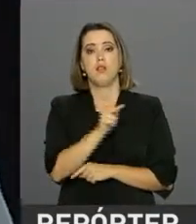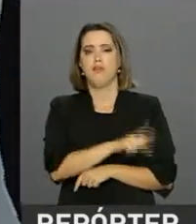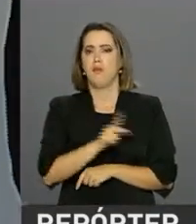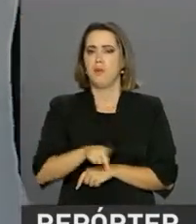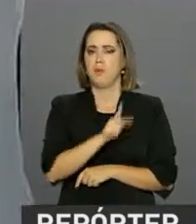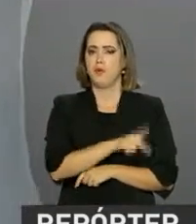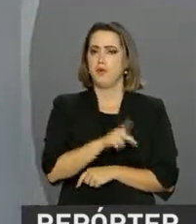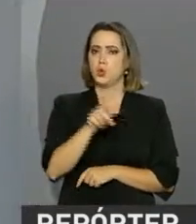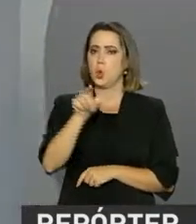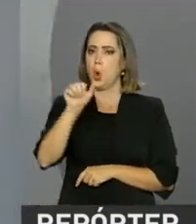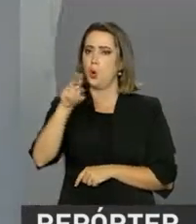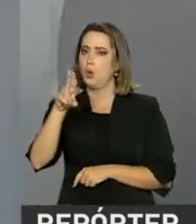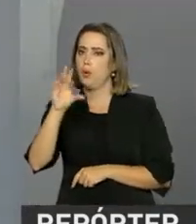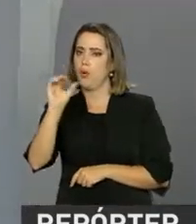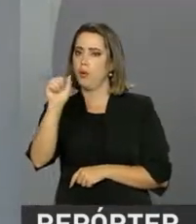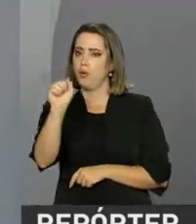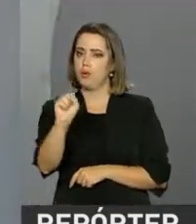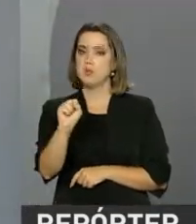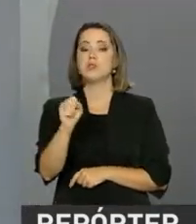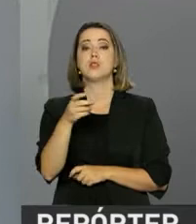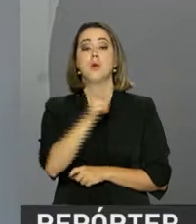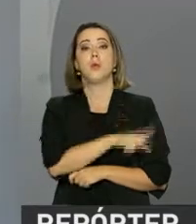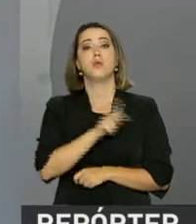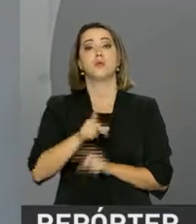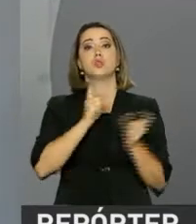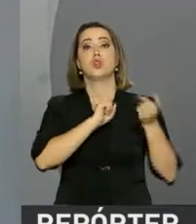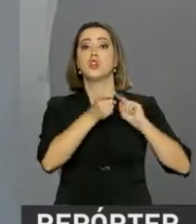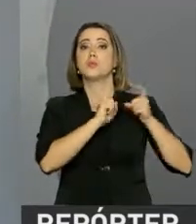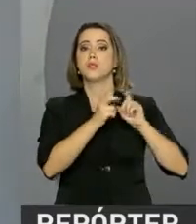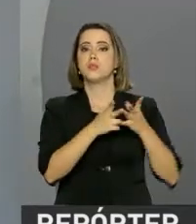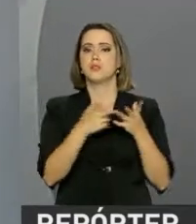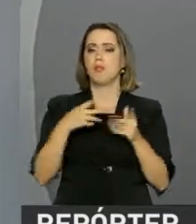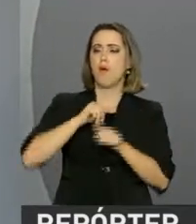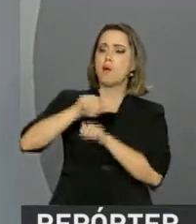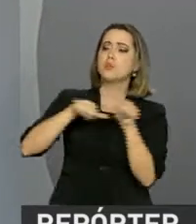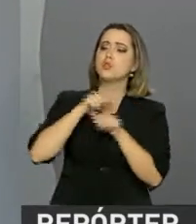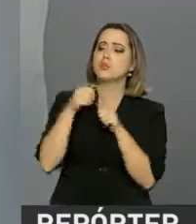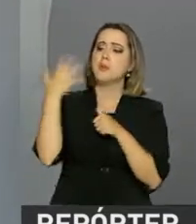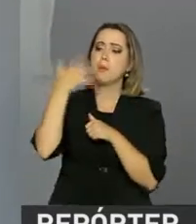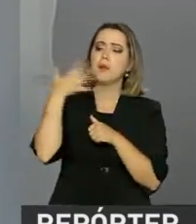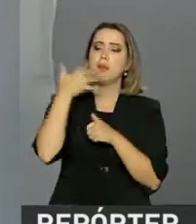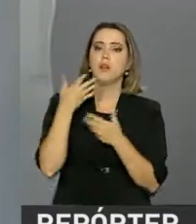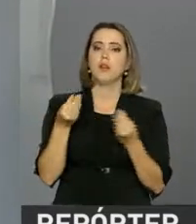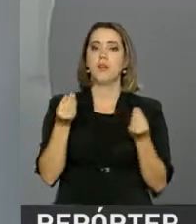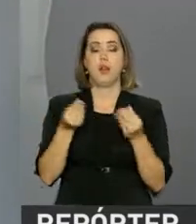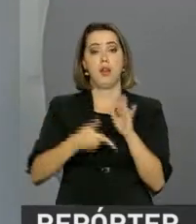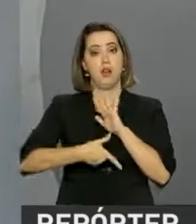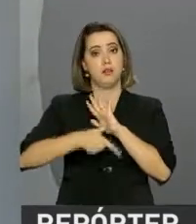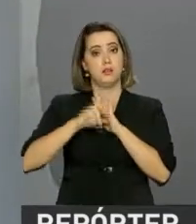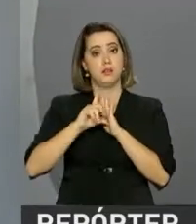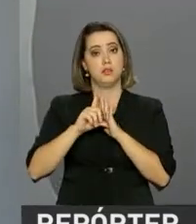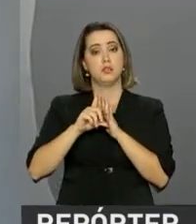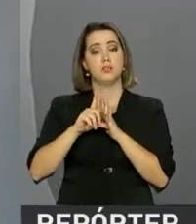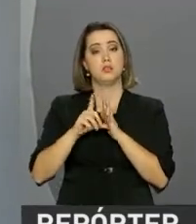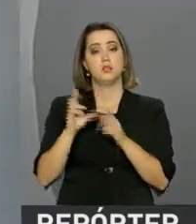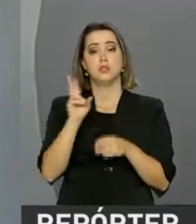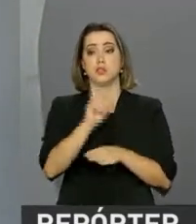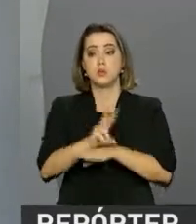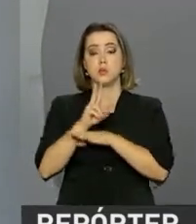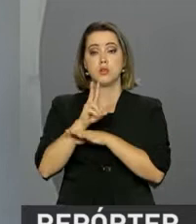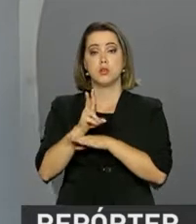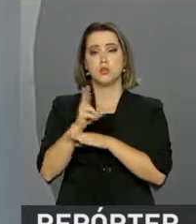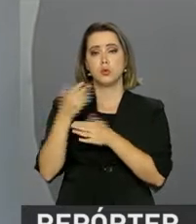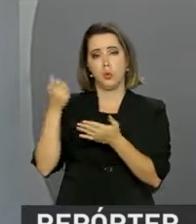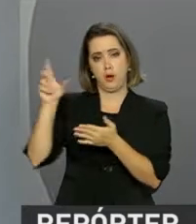de administração vai poder falar pra gente sobre essa diferença do do crédito rotativo passado eo crédito rotativo que